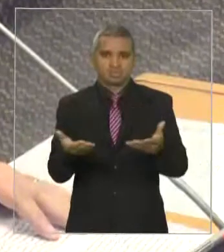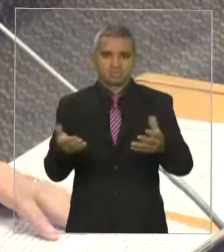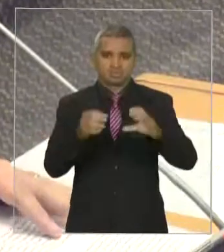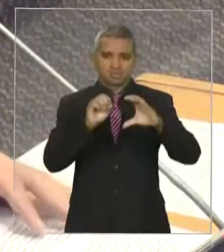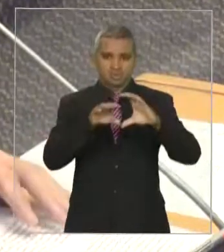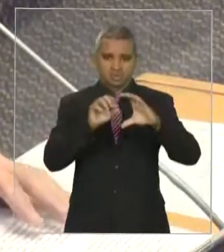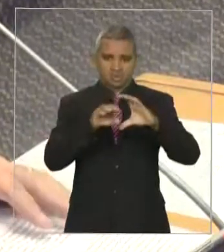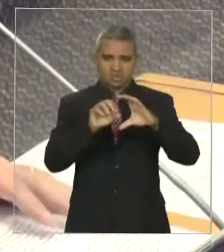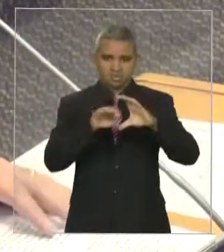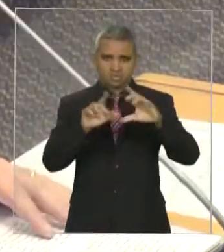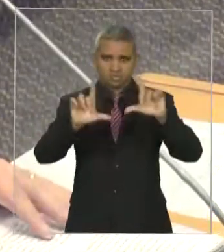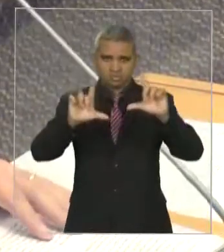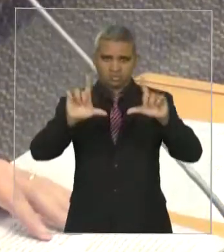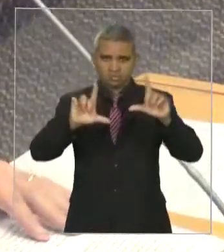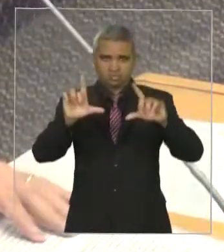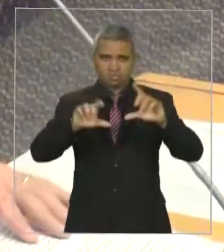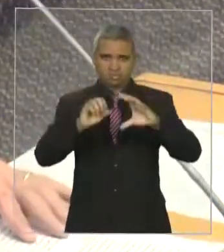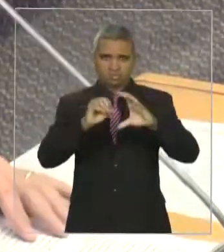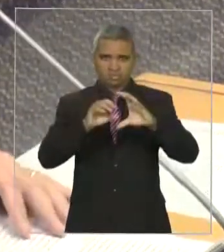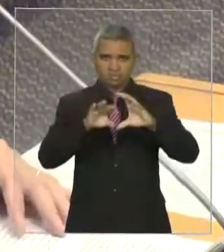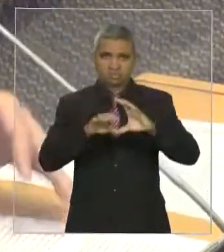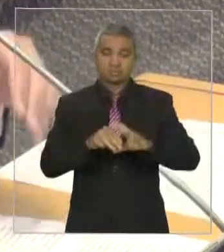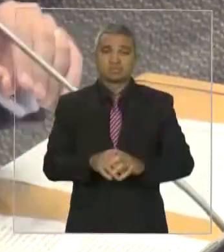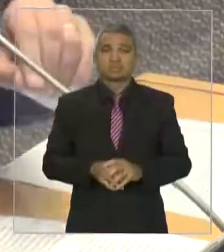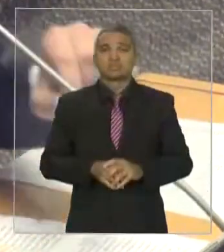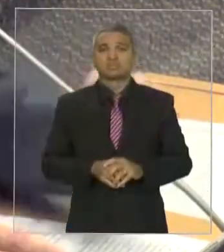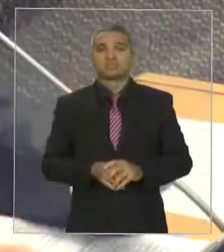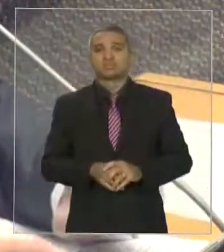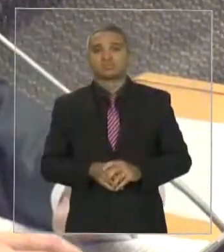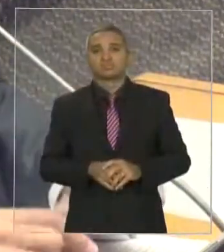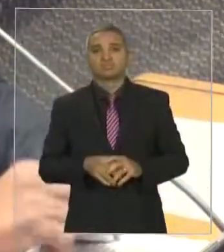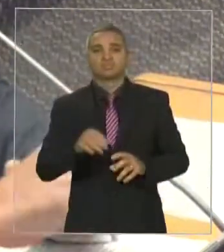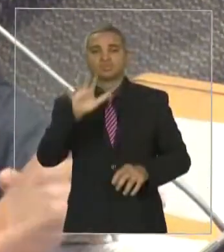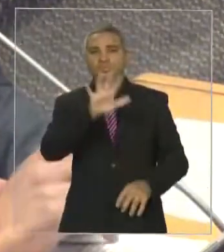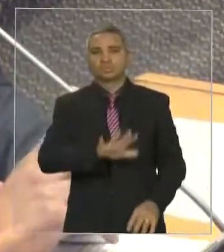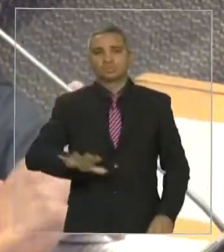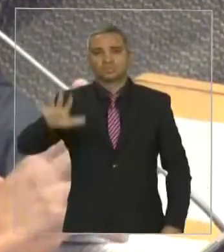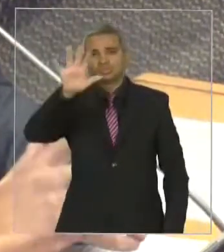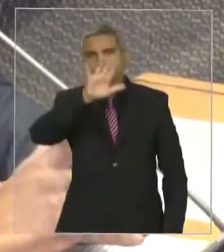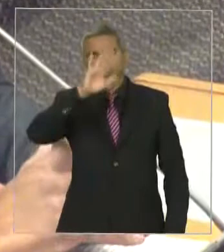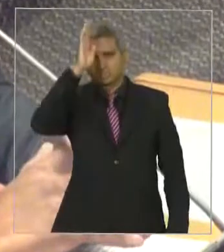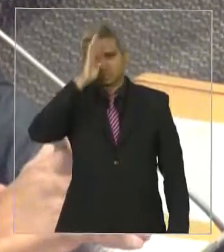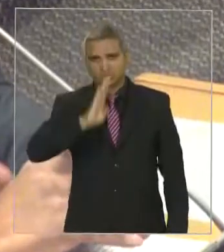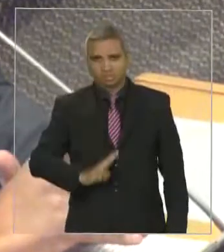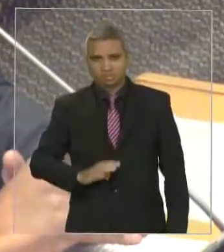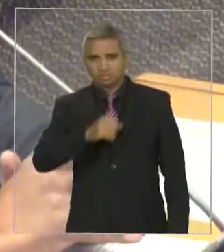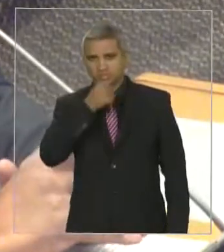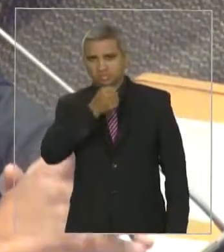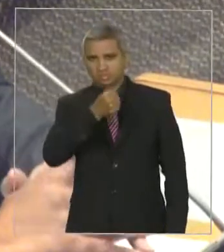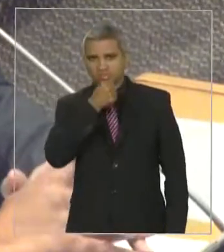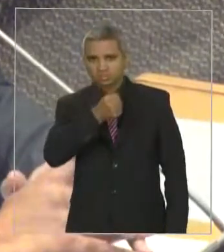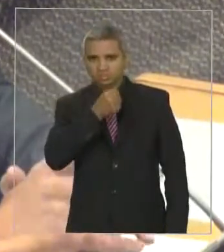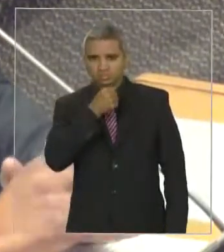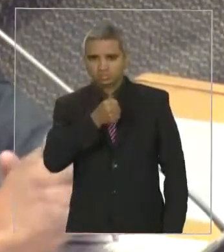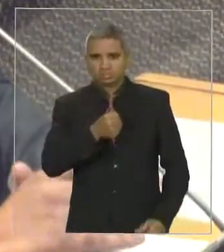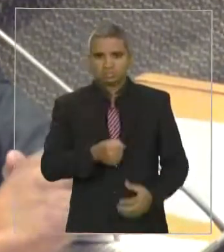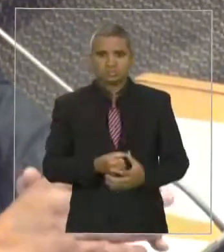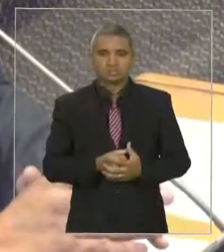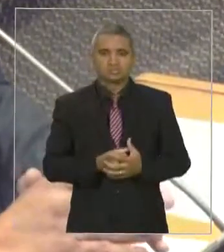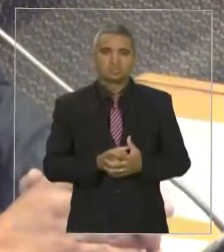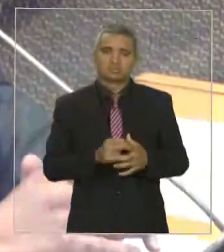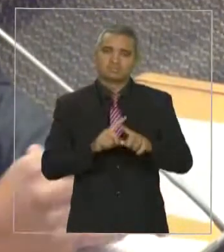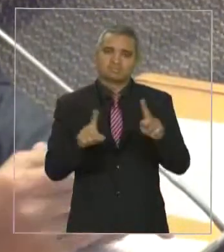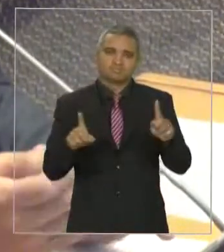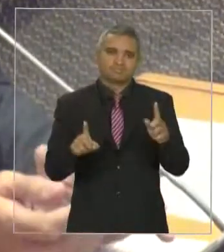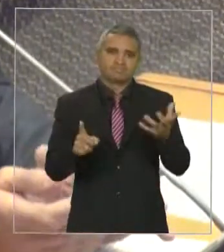forma lamentável, né, se vincular a nível nacional uma reportagem completamente chapa